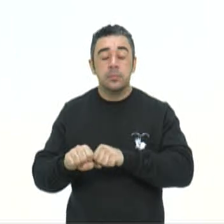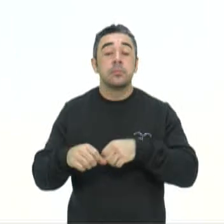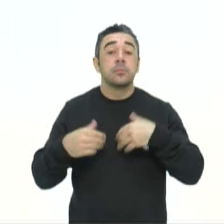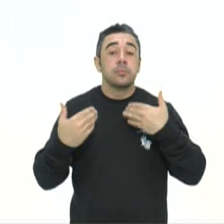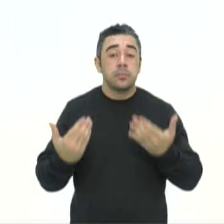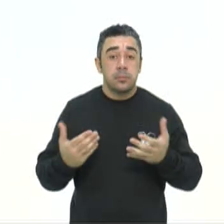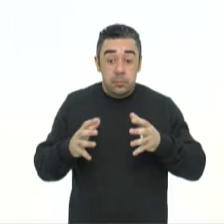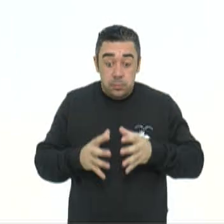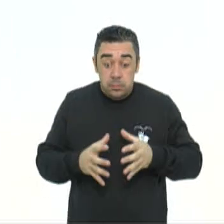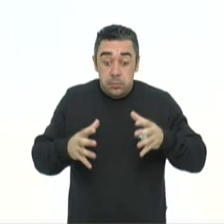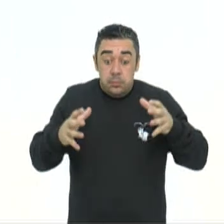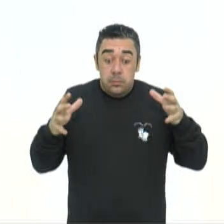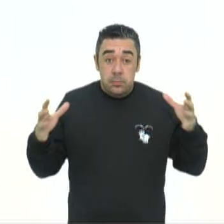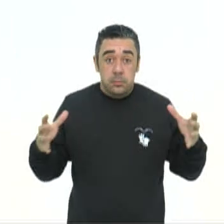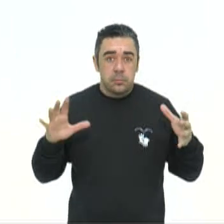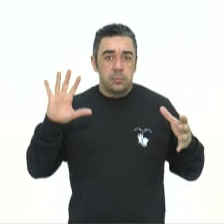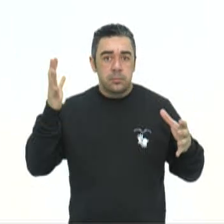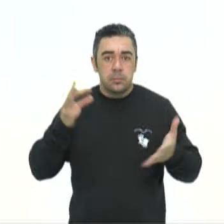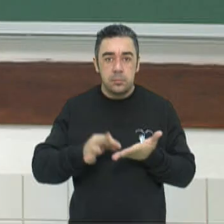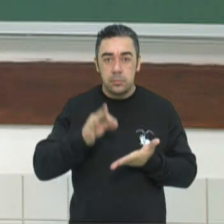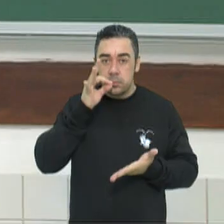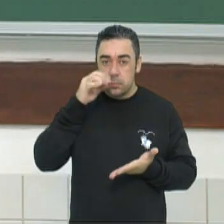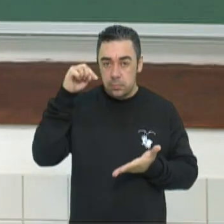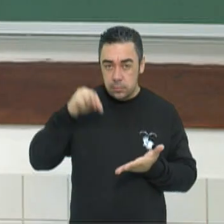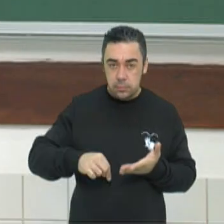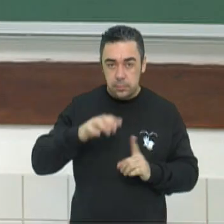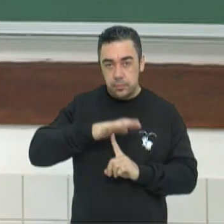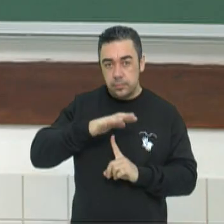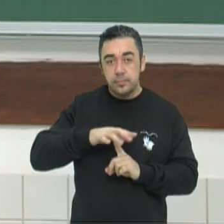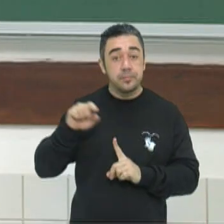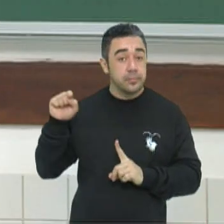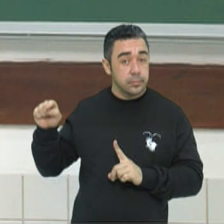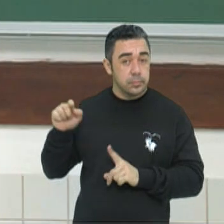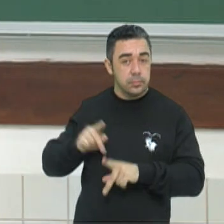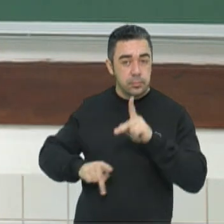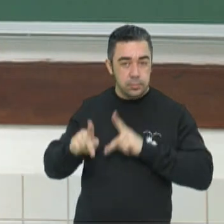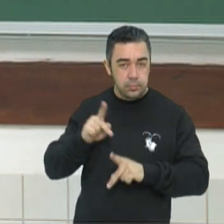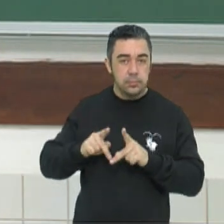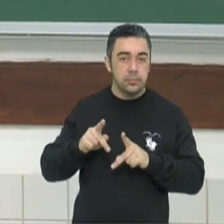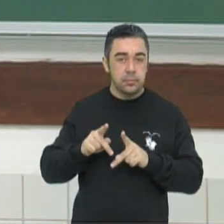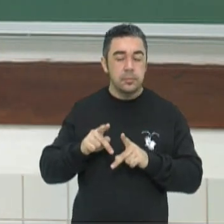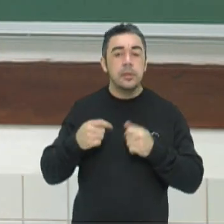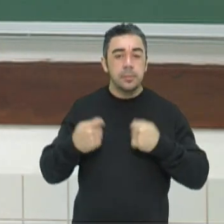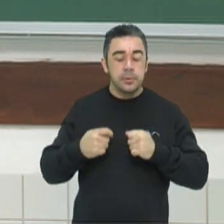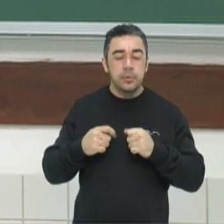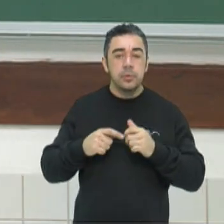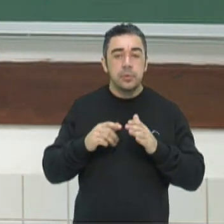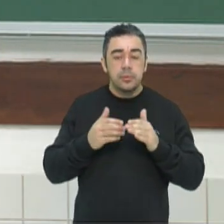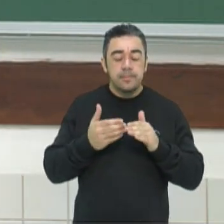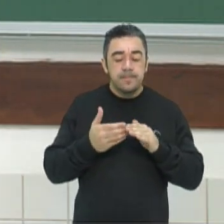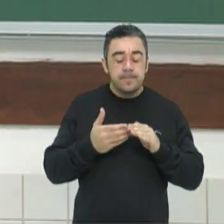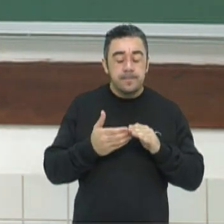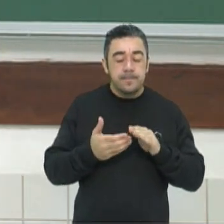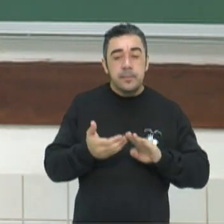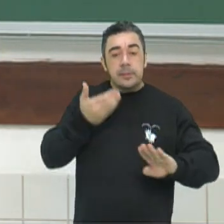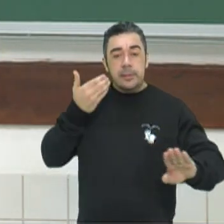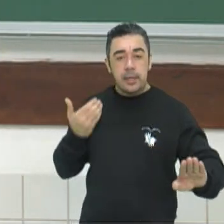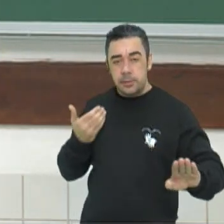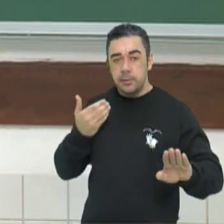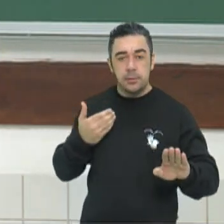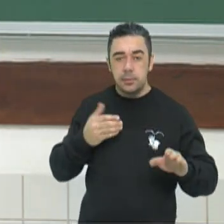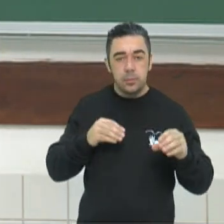café no território paranaense, eles acabaram tendo que recuar, ou seja, que sair de suas